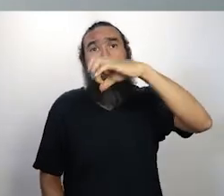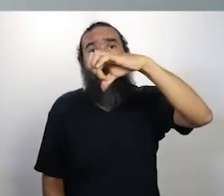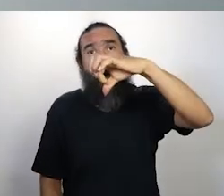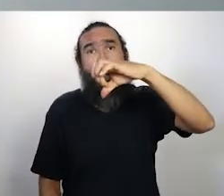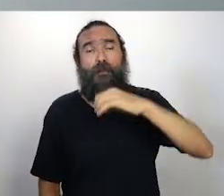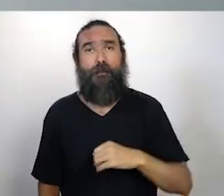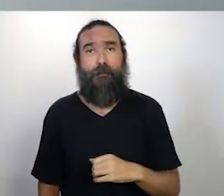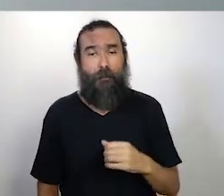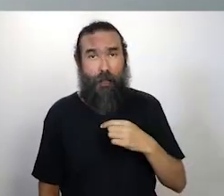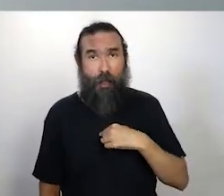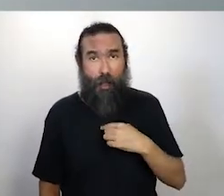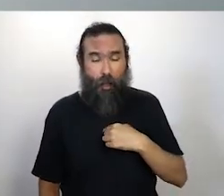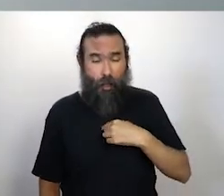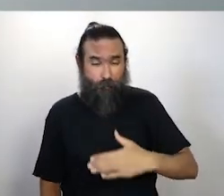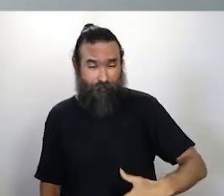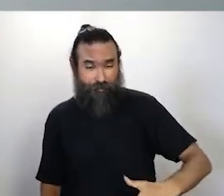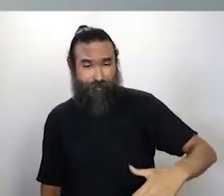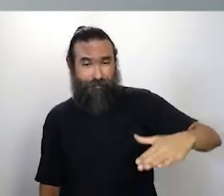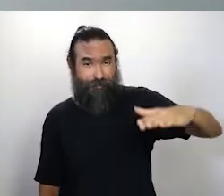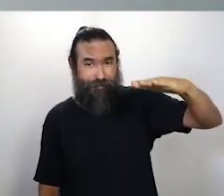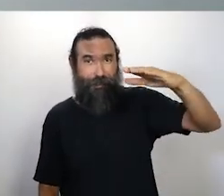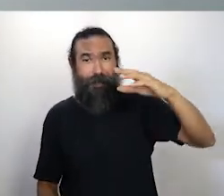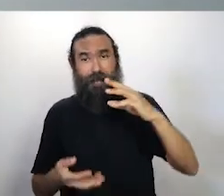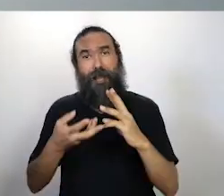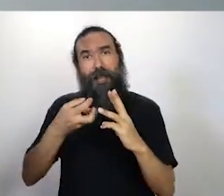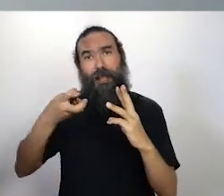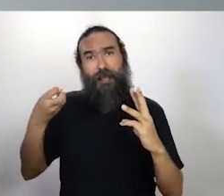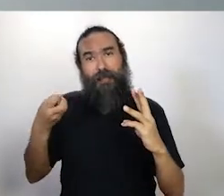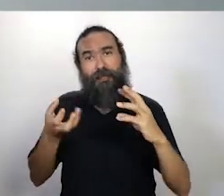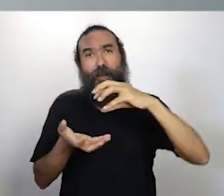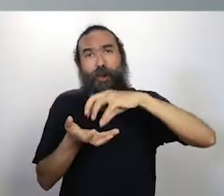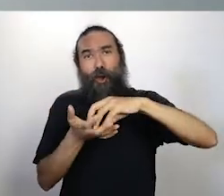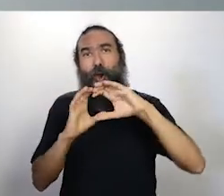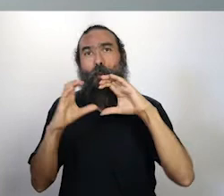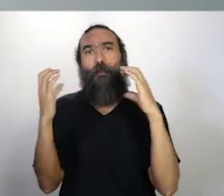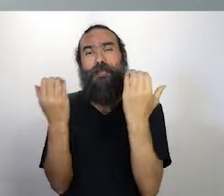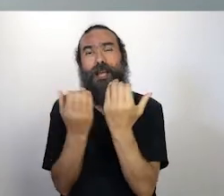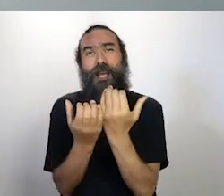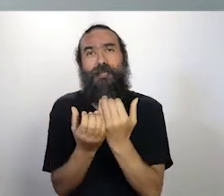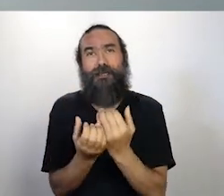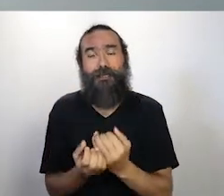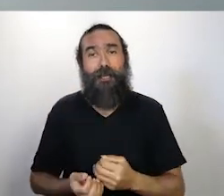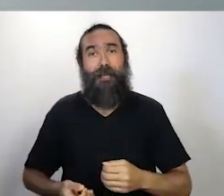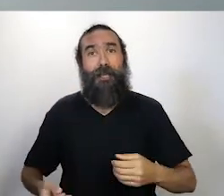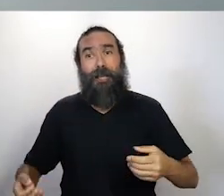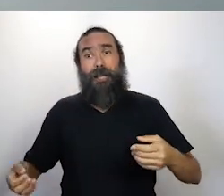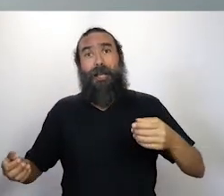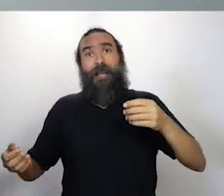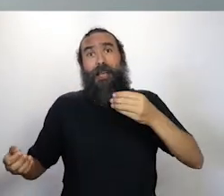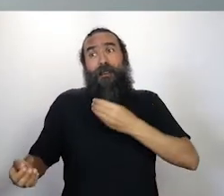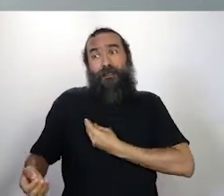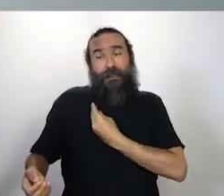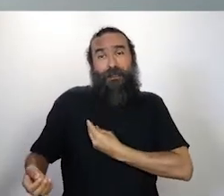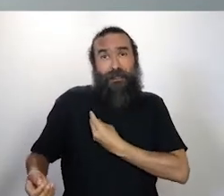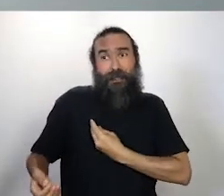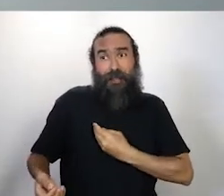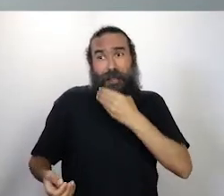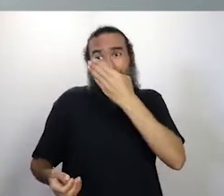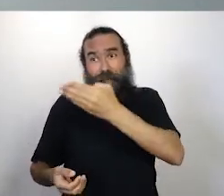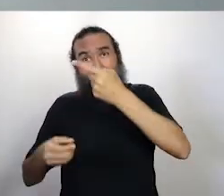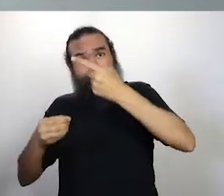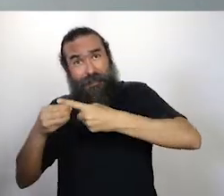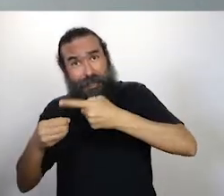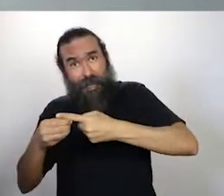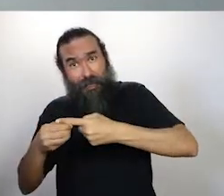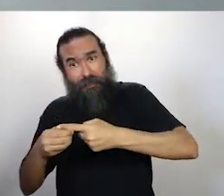experiência de viver numa terra indígena e hoje viver numa grande cidade, eu acho que não me faz, eu acho não, tenho